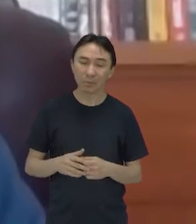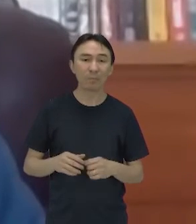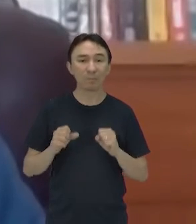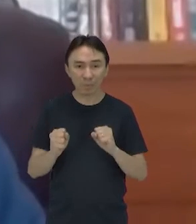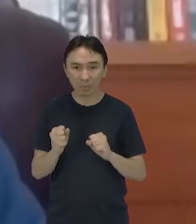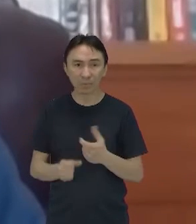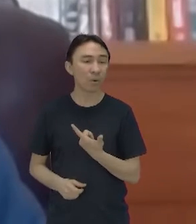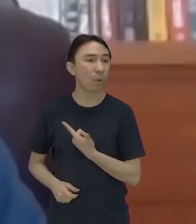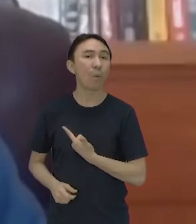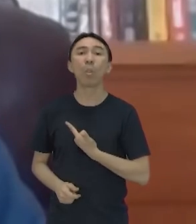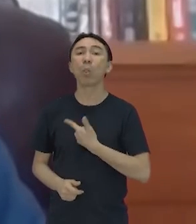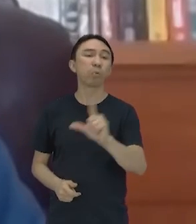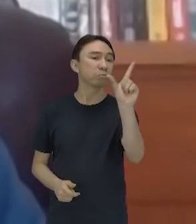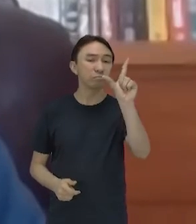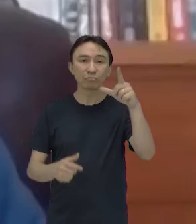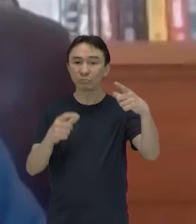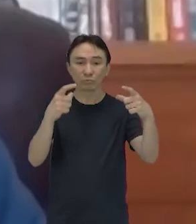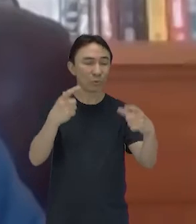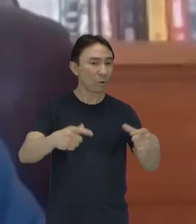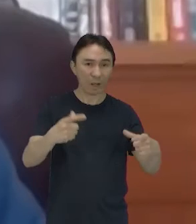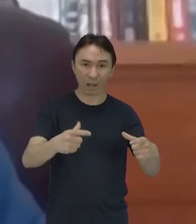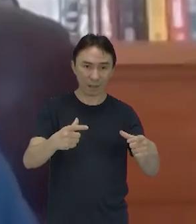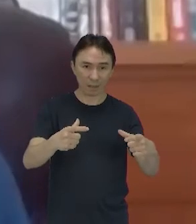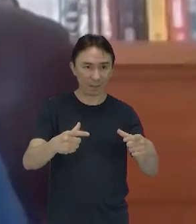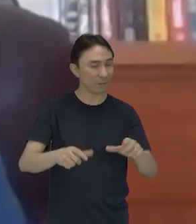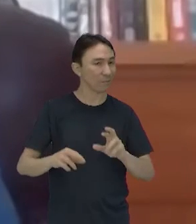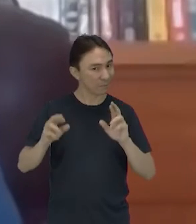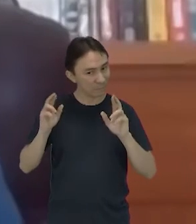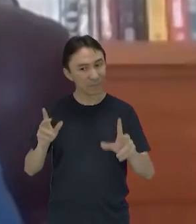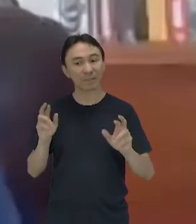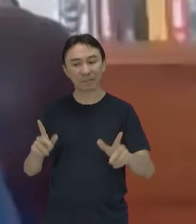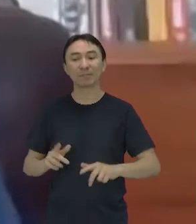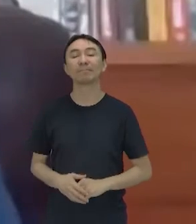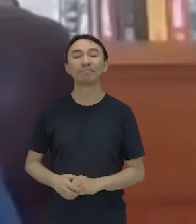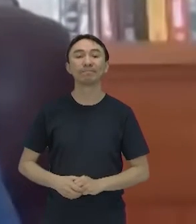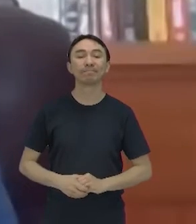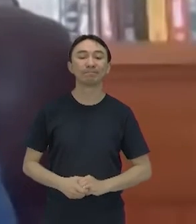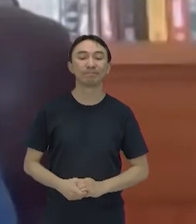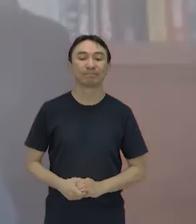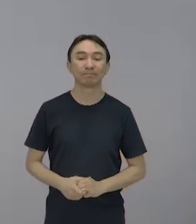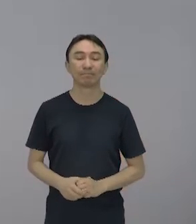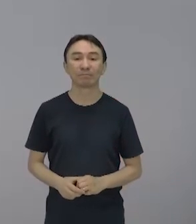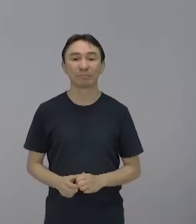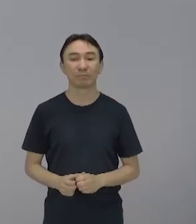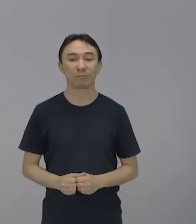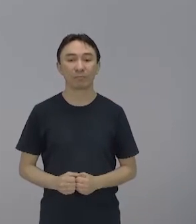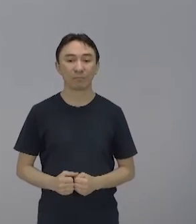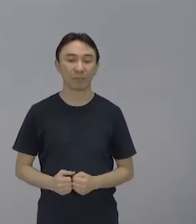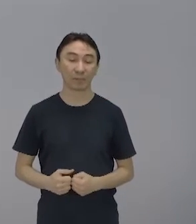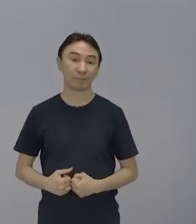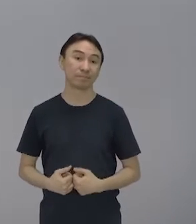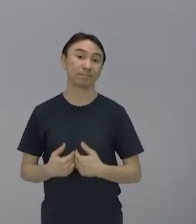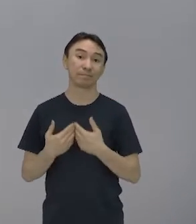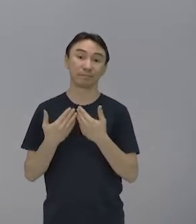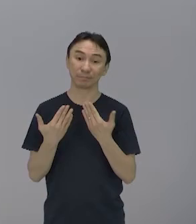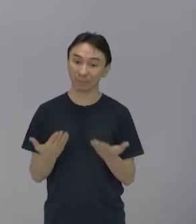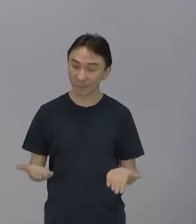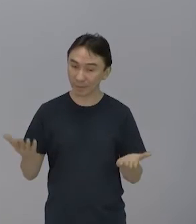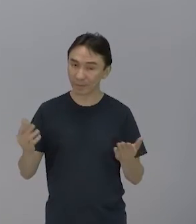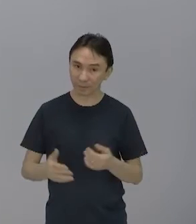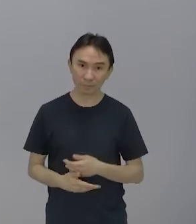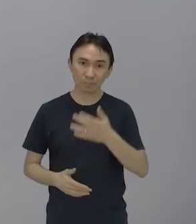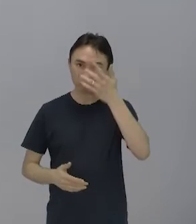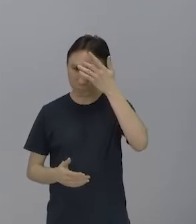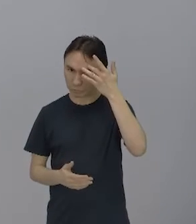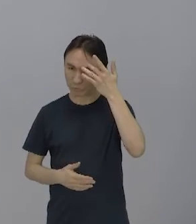local que existe, mas não é o que está no original. Ah, então a gente, bom, para o tradutor, então é importante